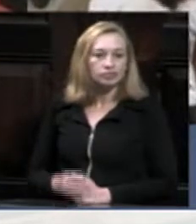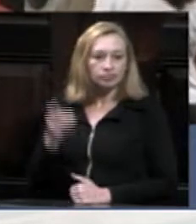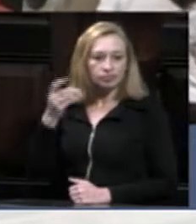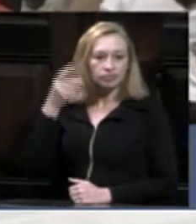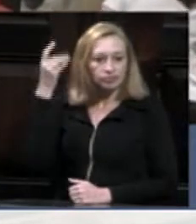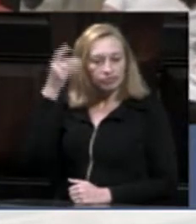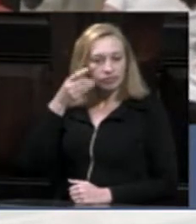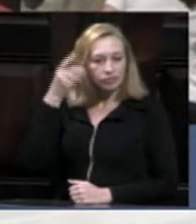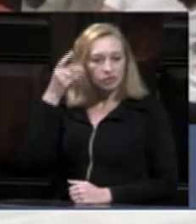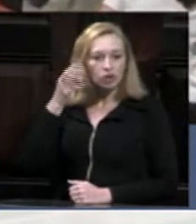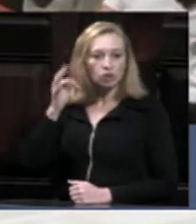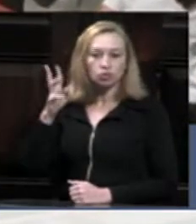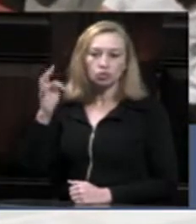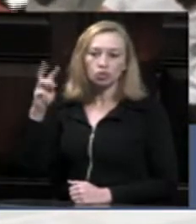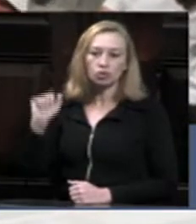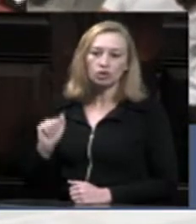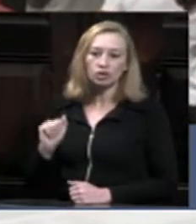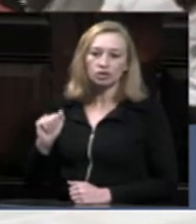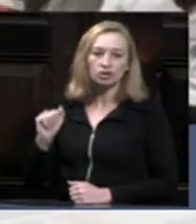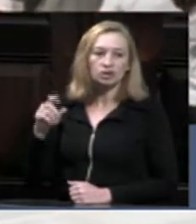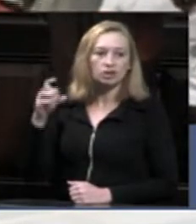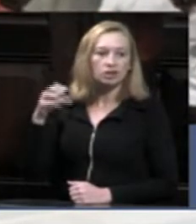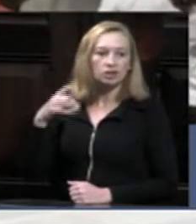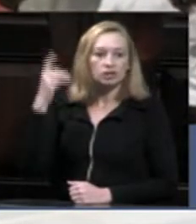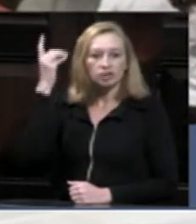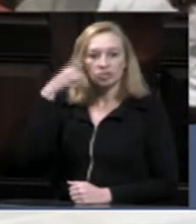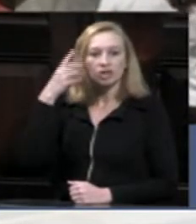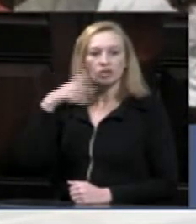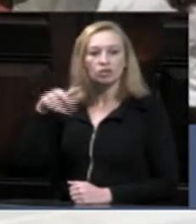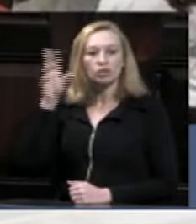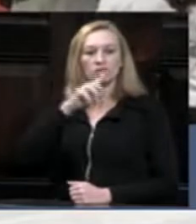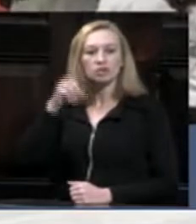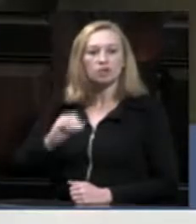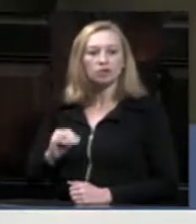deputado Gustavo Tutuca, deputado Luiz Paulo.